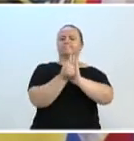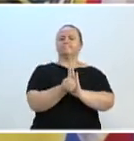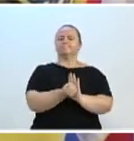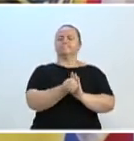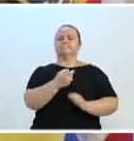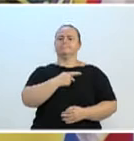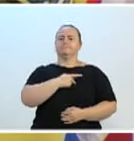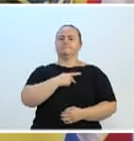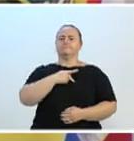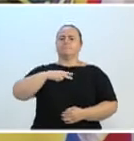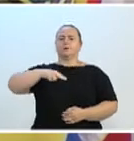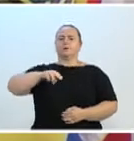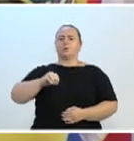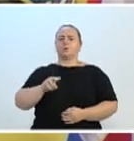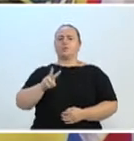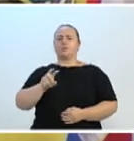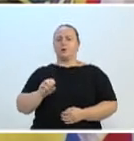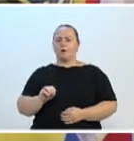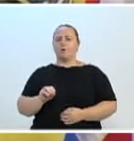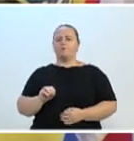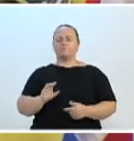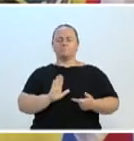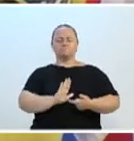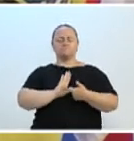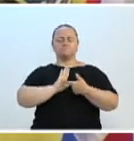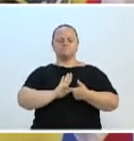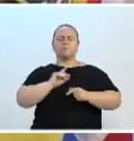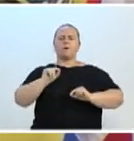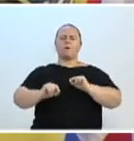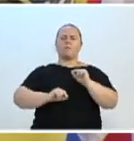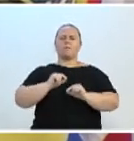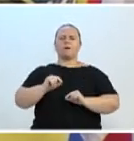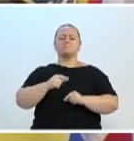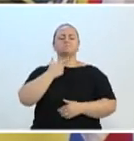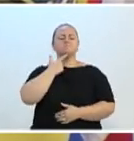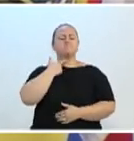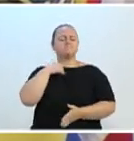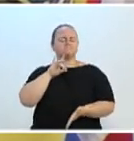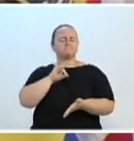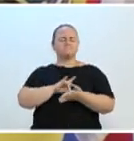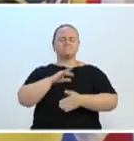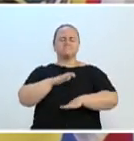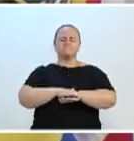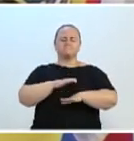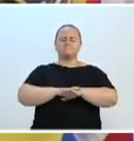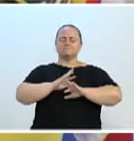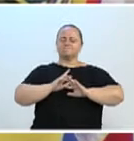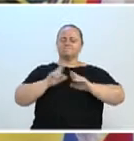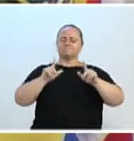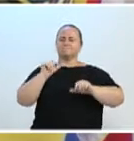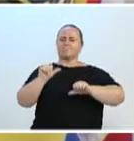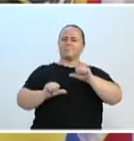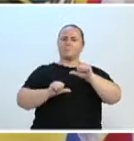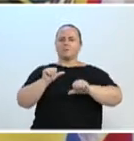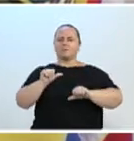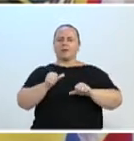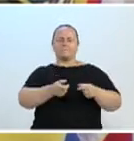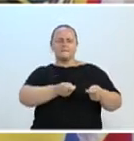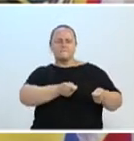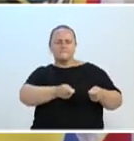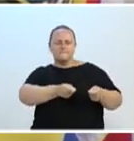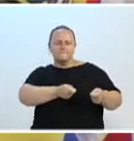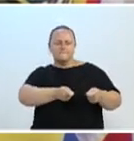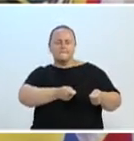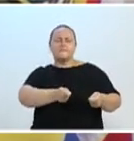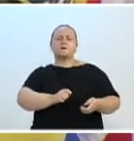que traz a vontade de fazer a diferença, que traz junto com ele um discurso de economicidade, que